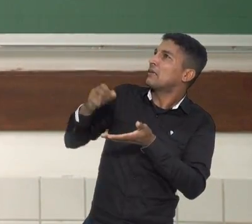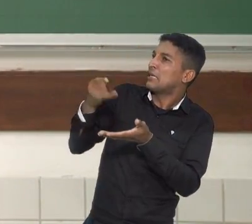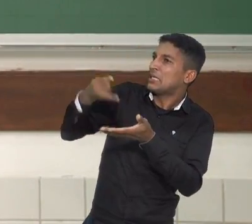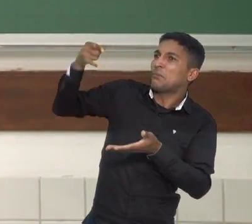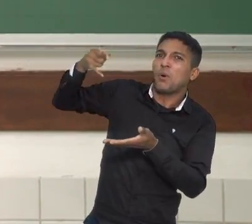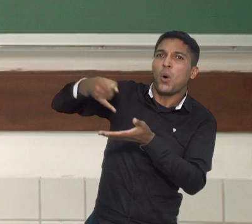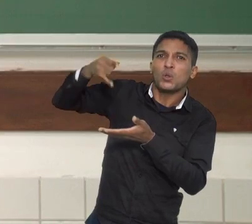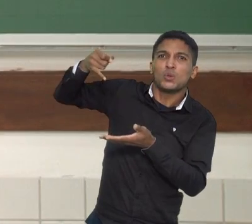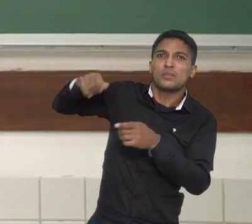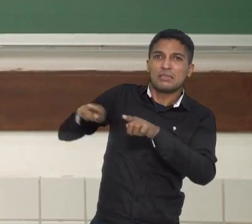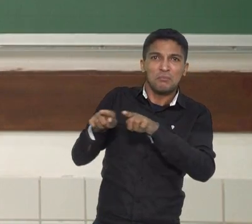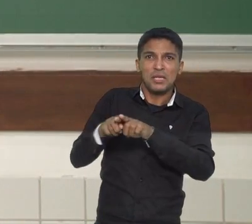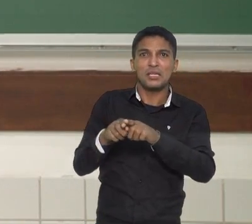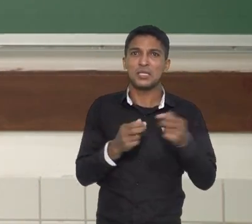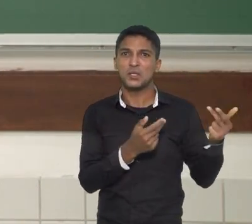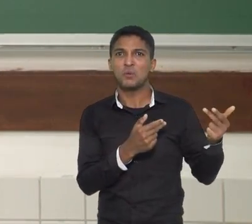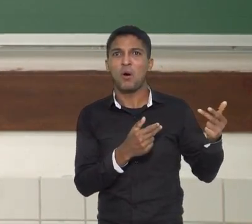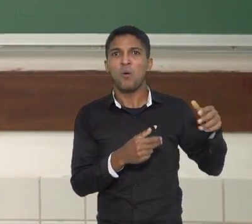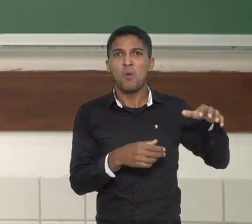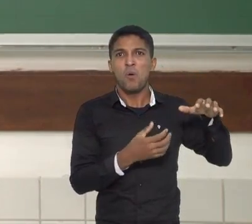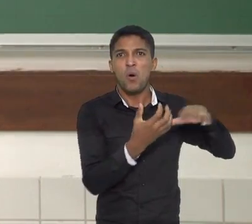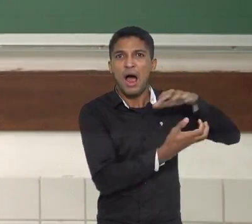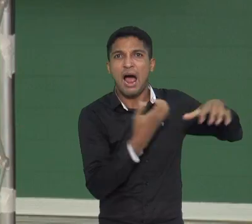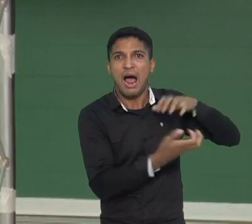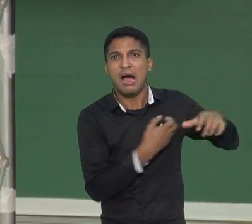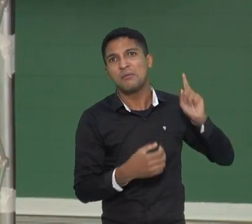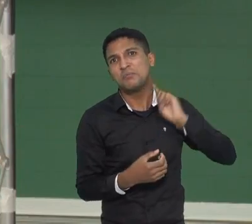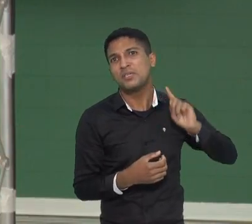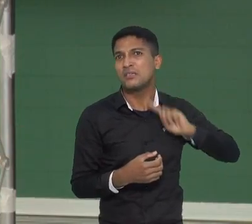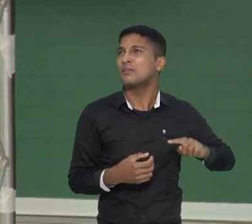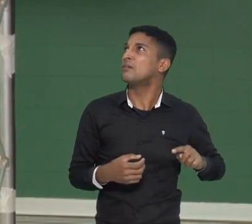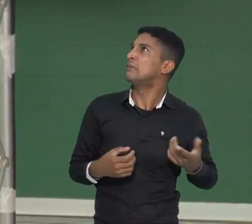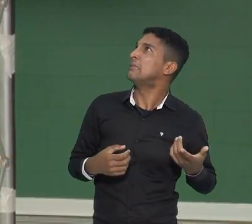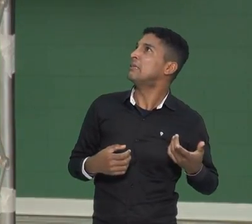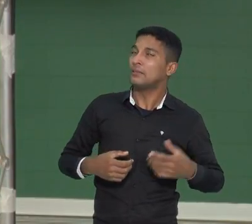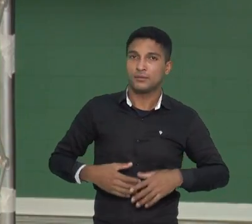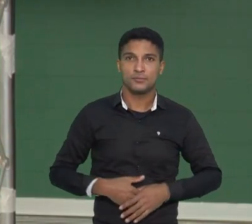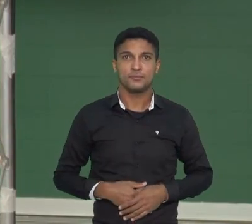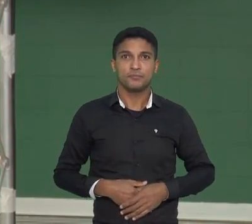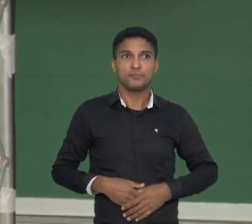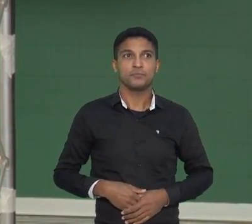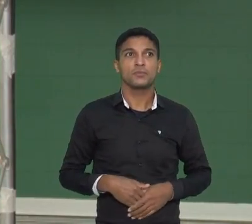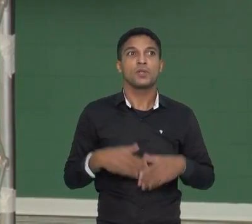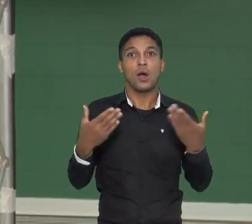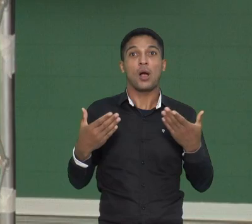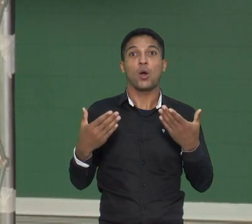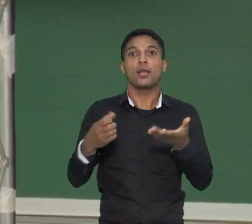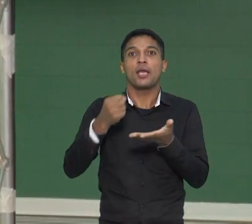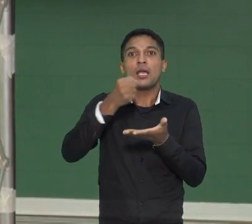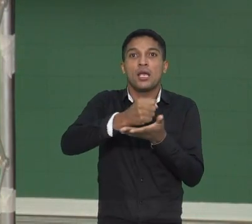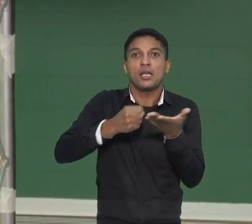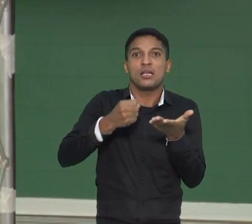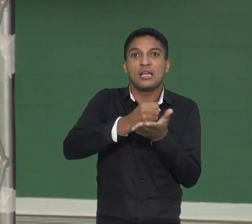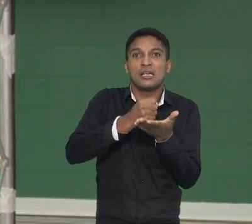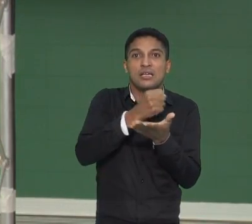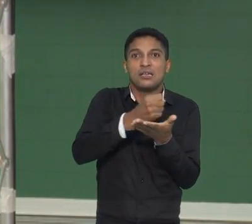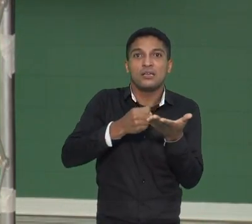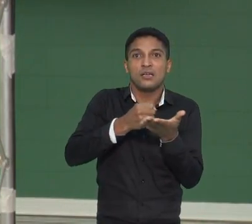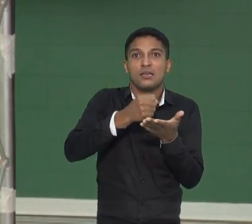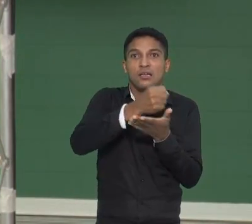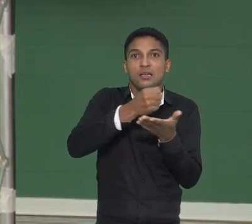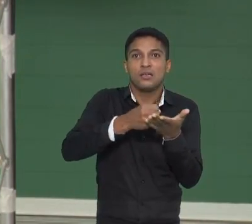Aqui eu quero ler um trecho para vocês, tá? De um documento datado de 12 de agosto de